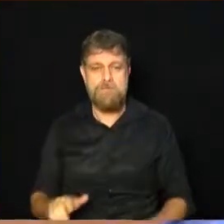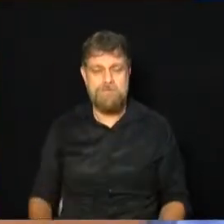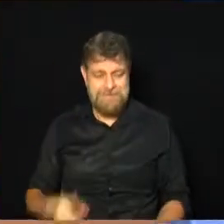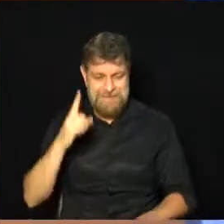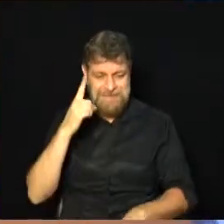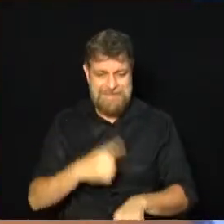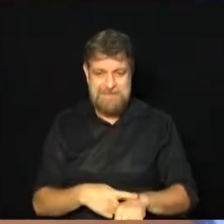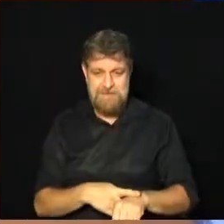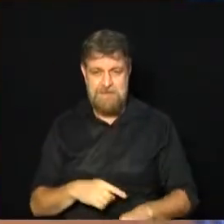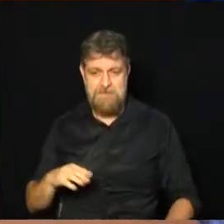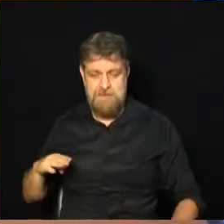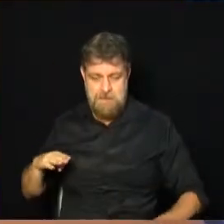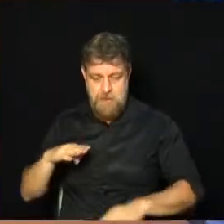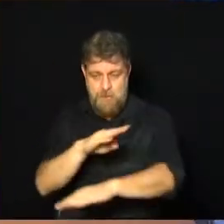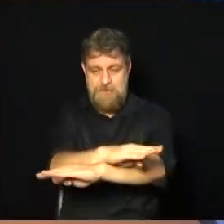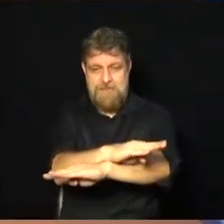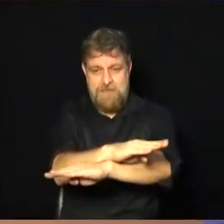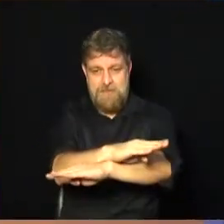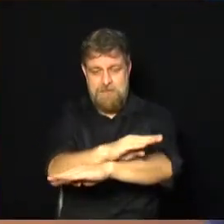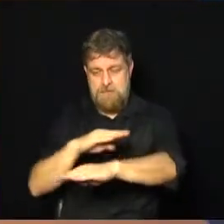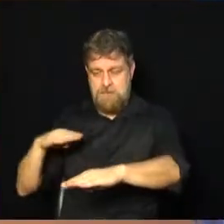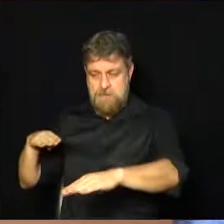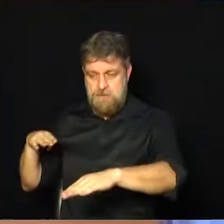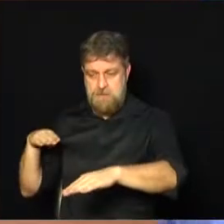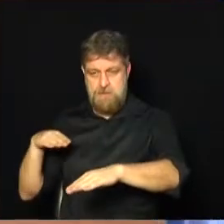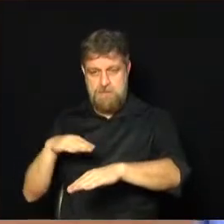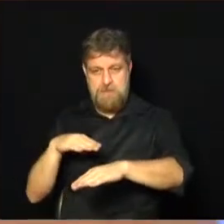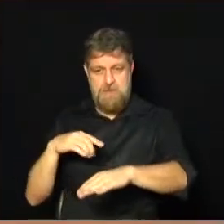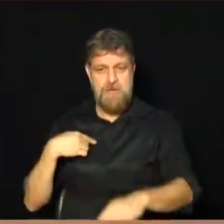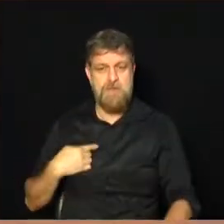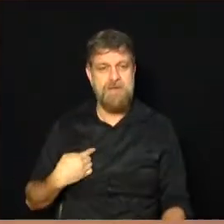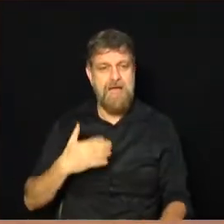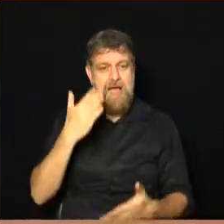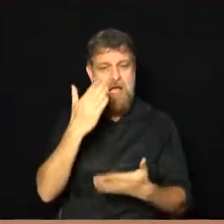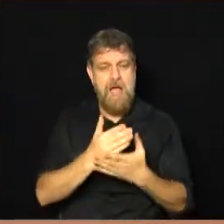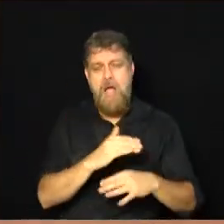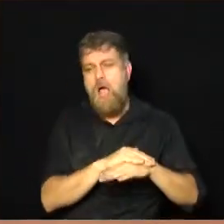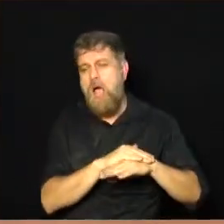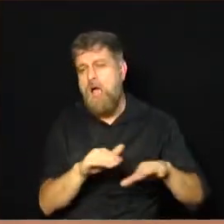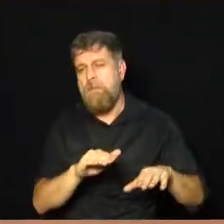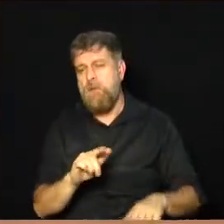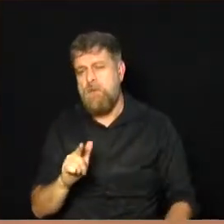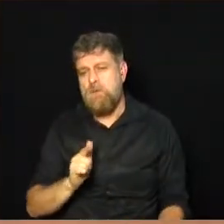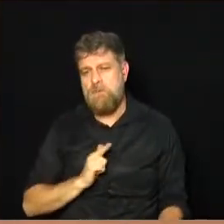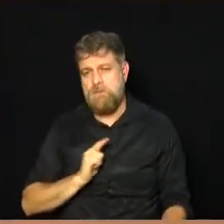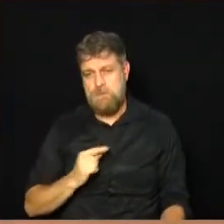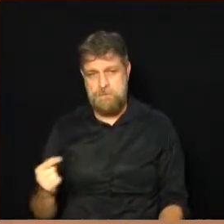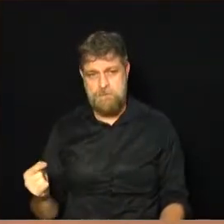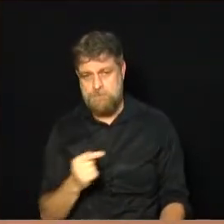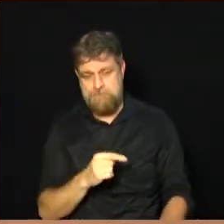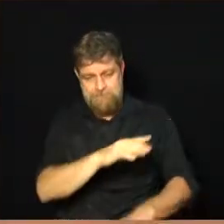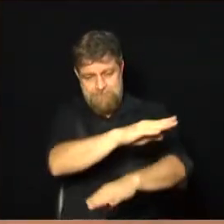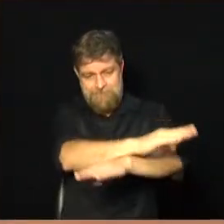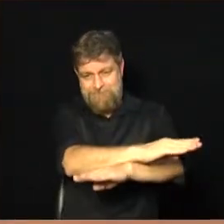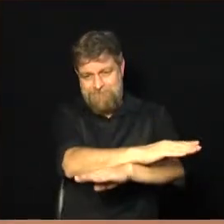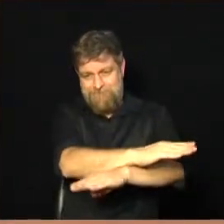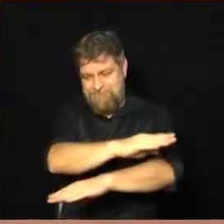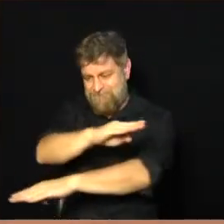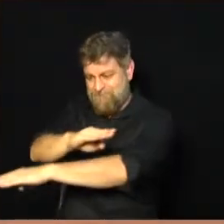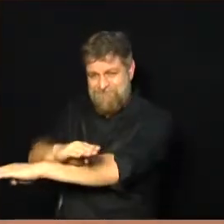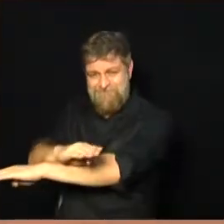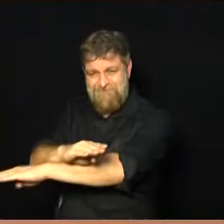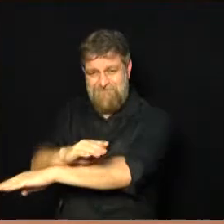atravessar os cruzamentos. Primeira coisa é que nós eliminamos grande parte dos cruzamentos em